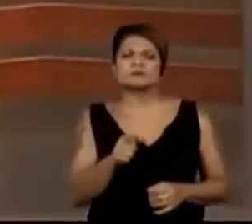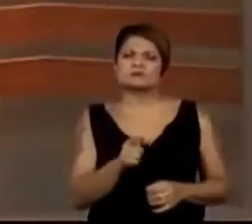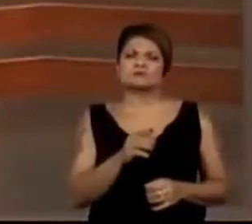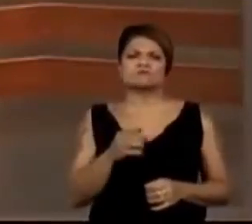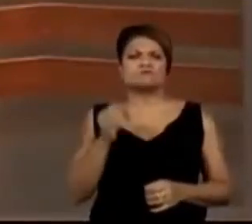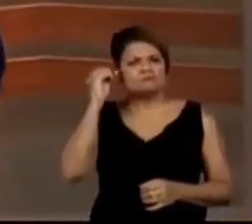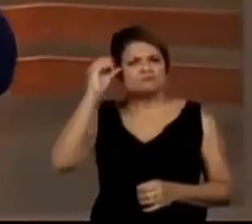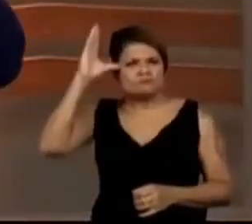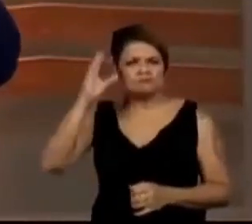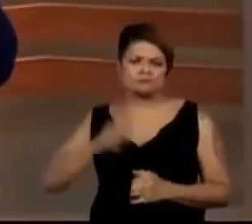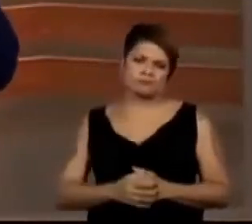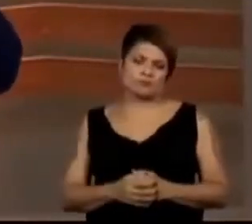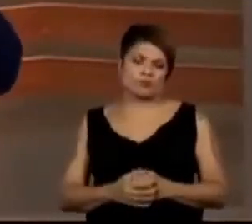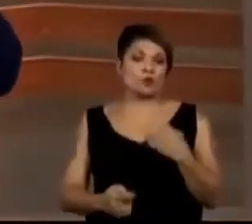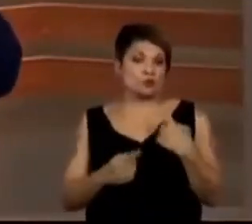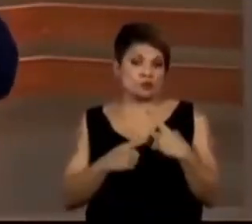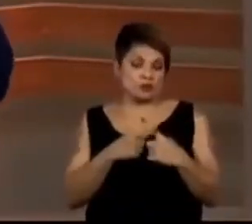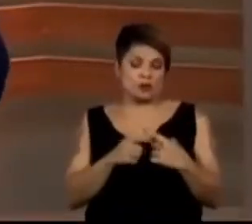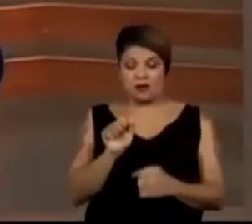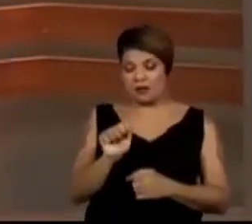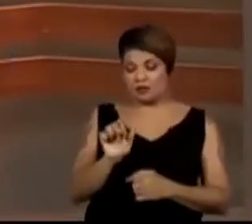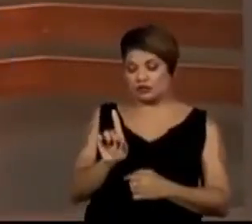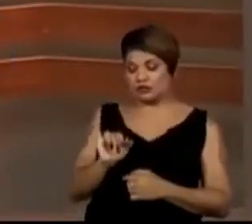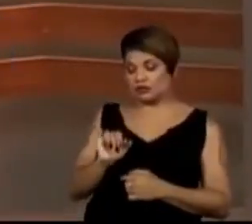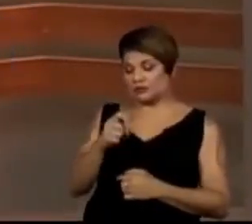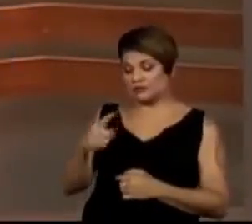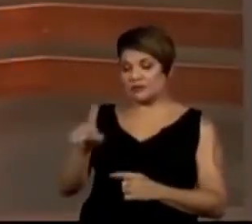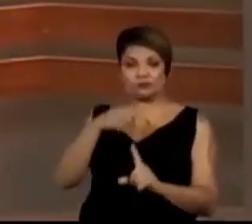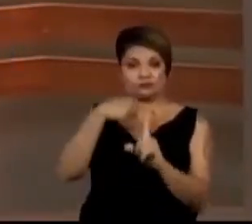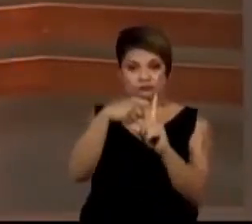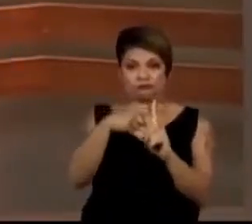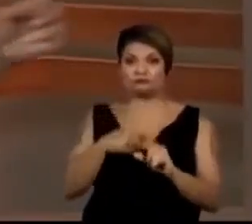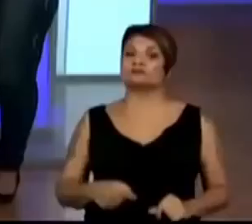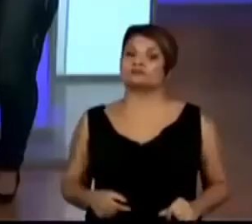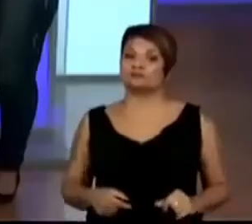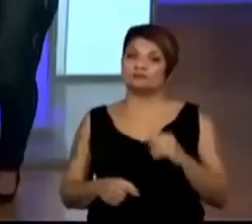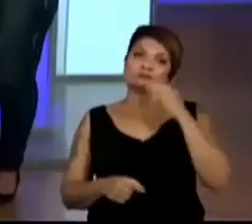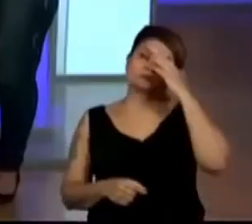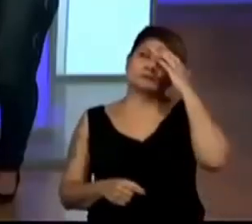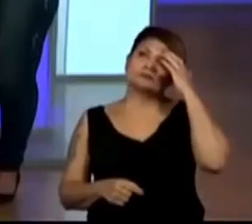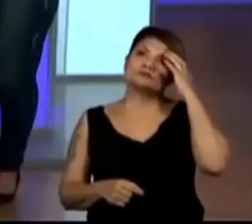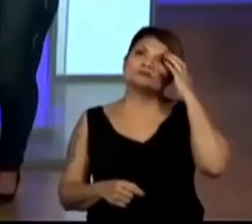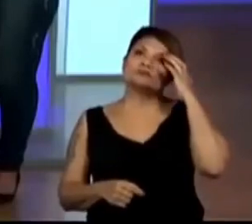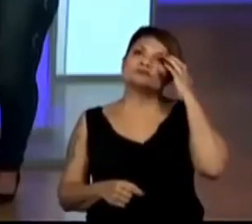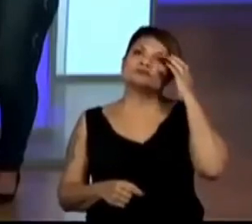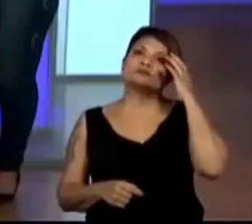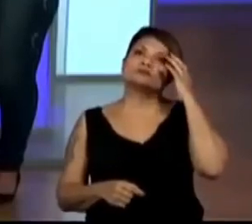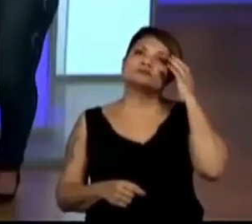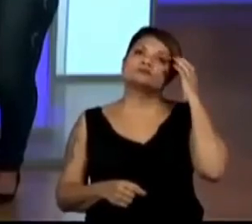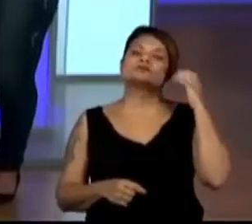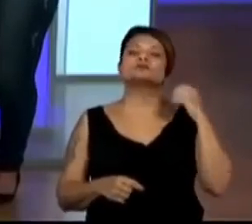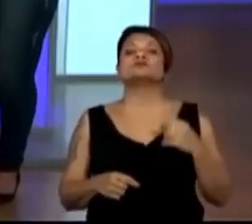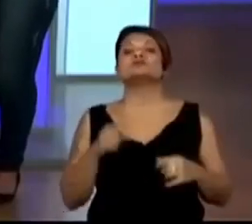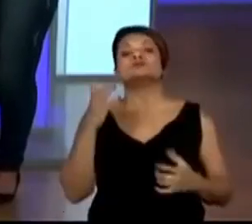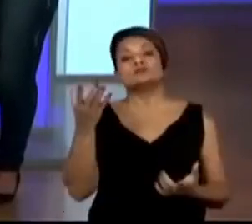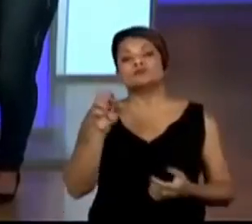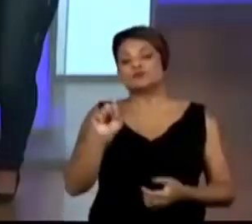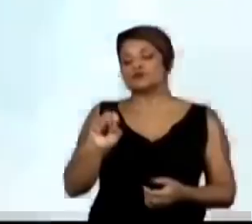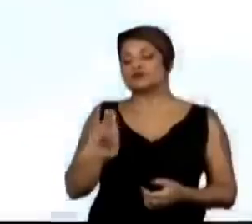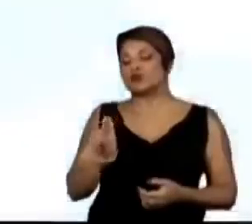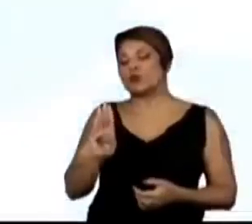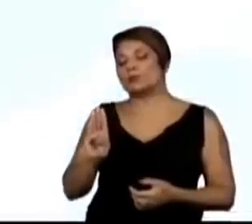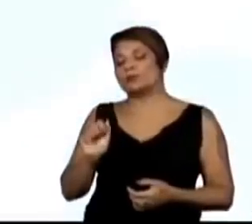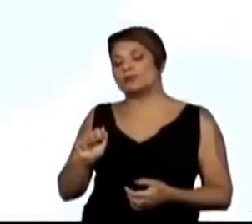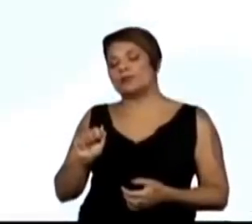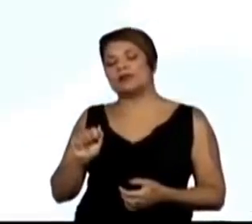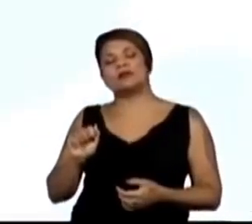fala da adição. Porque isso aí são algumas referências na hora da gente conseguir resolver. E na subtração? O que eu